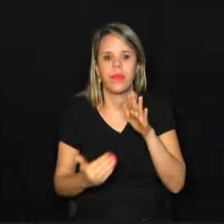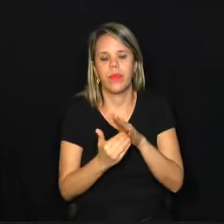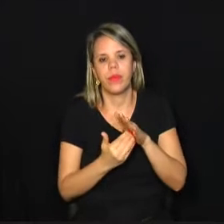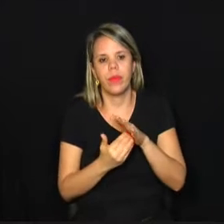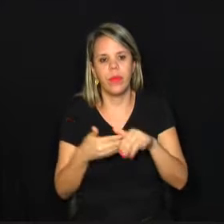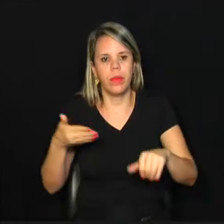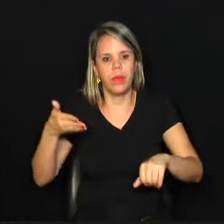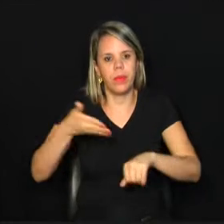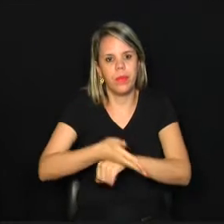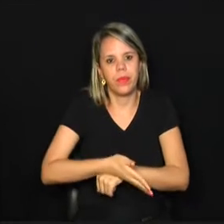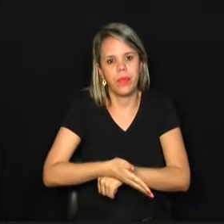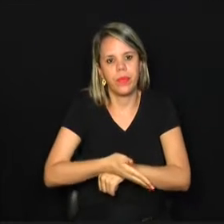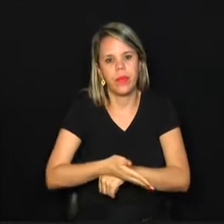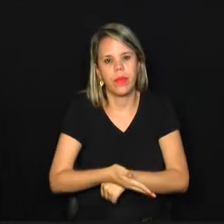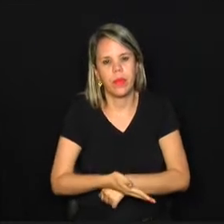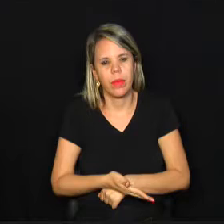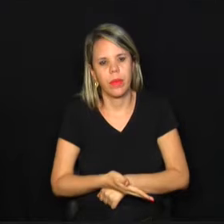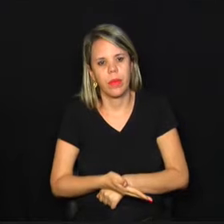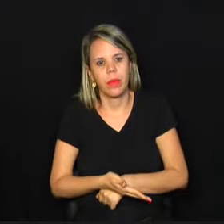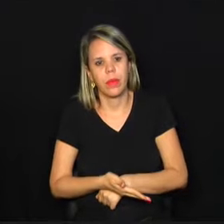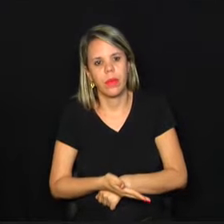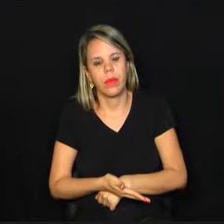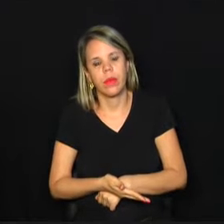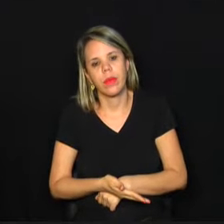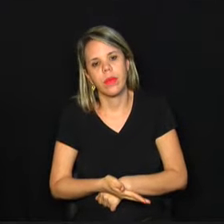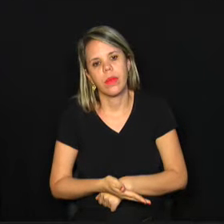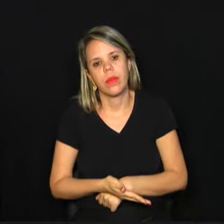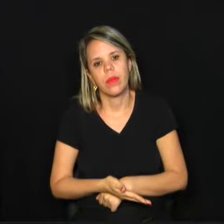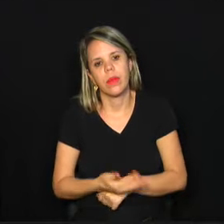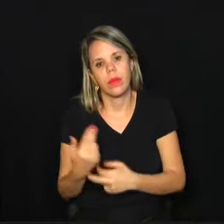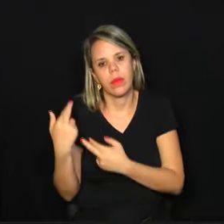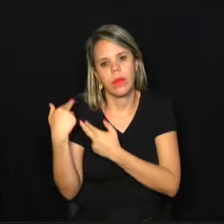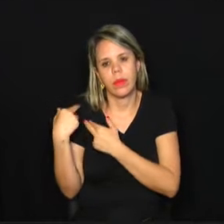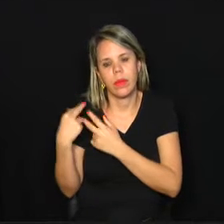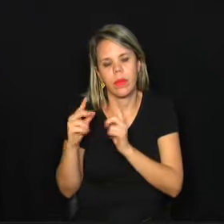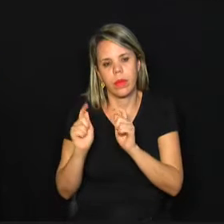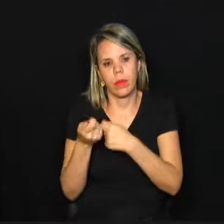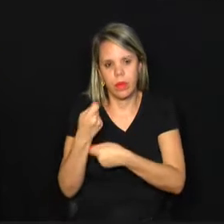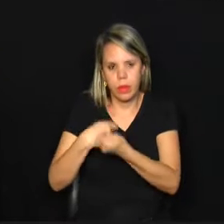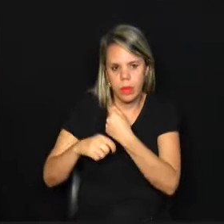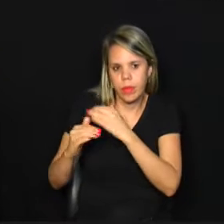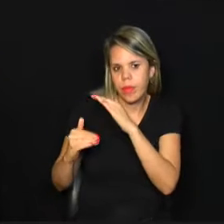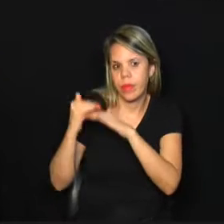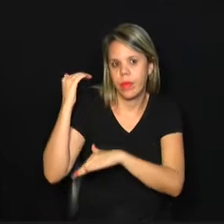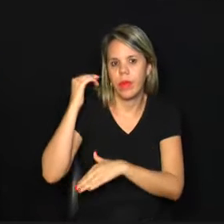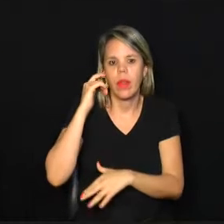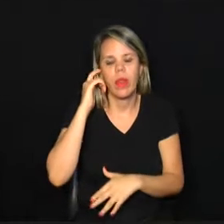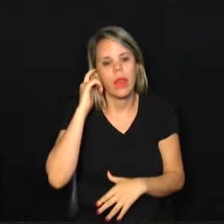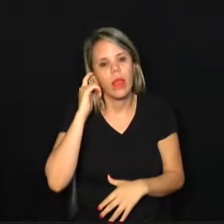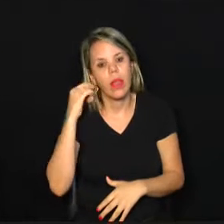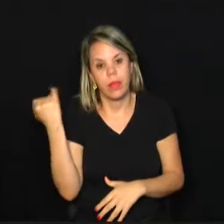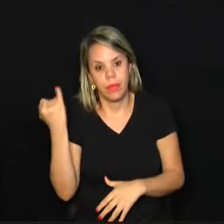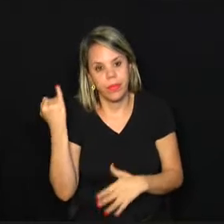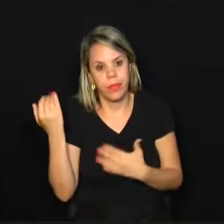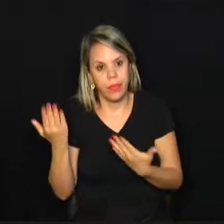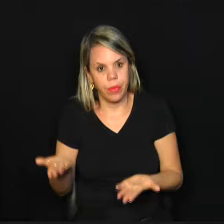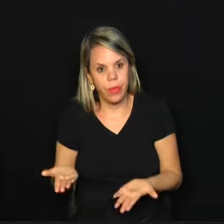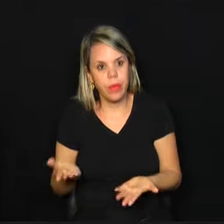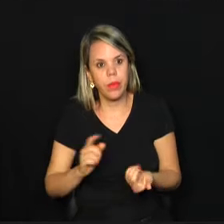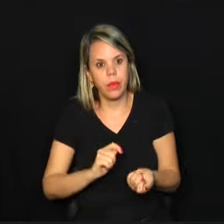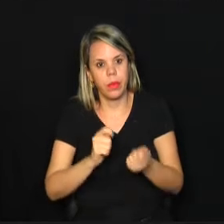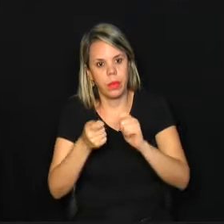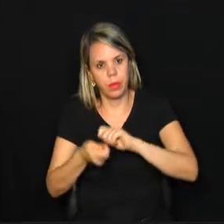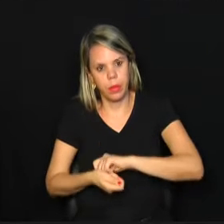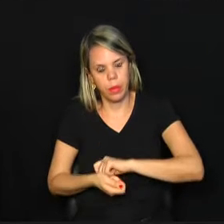a cargos em comissão exclusivamente para atribuições de alta gestão. Isso é importante aqui, adequação